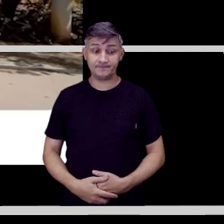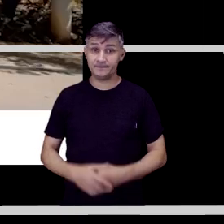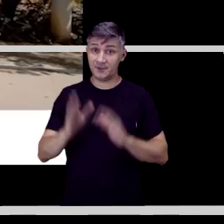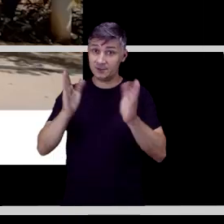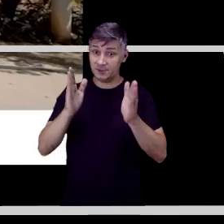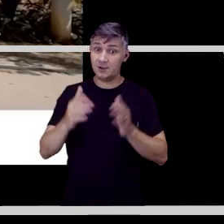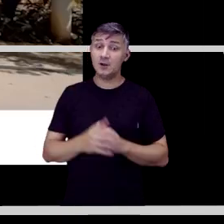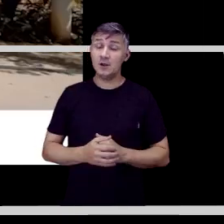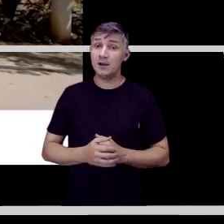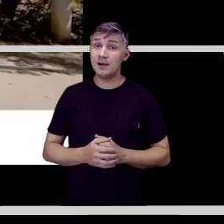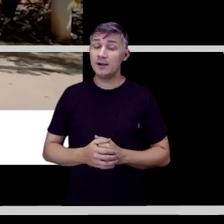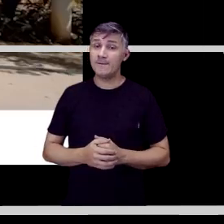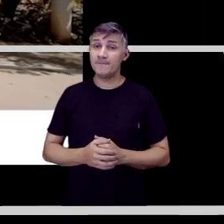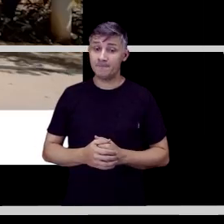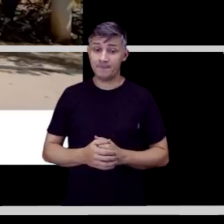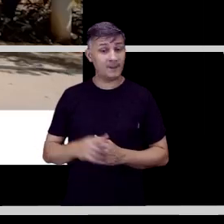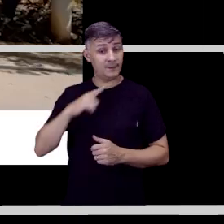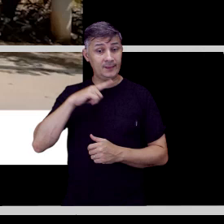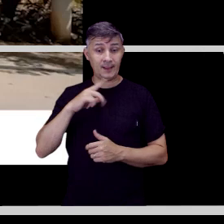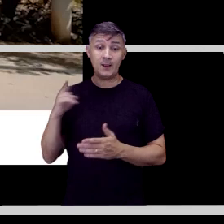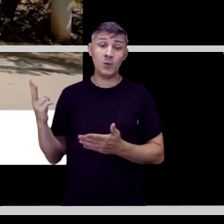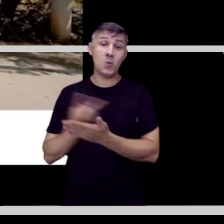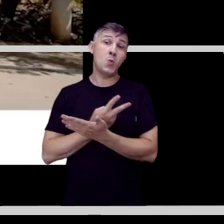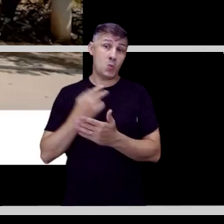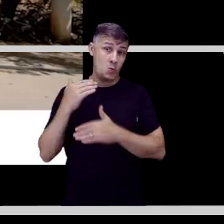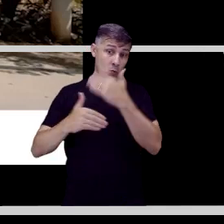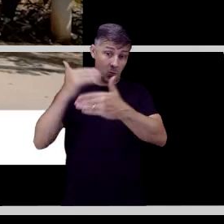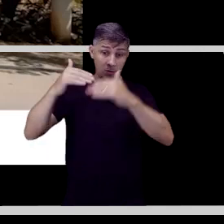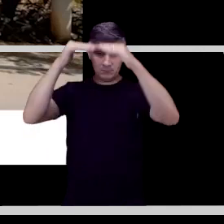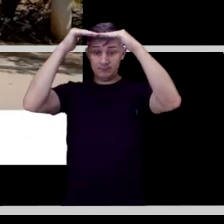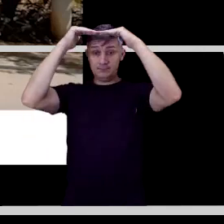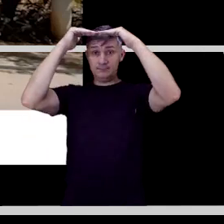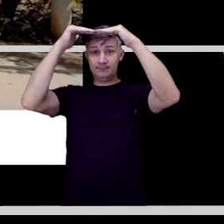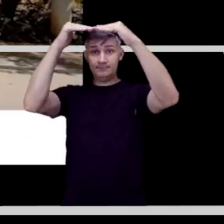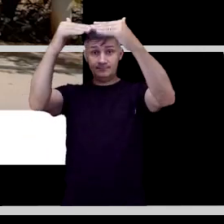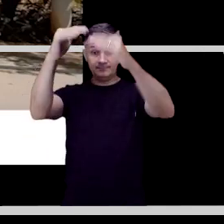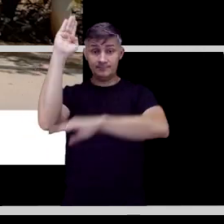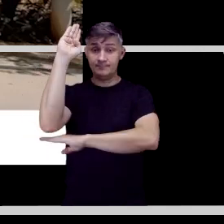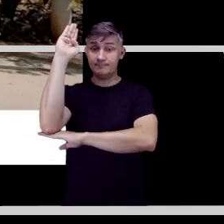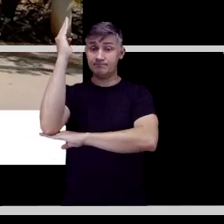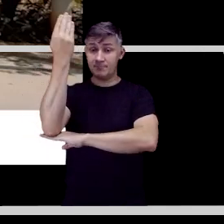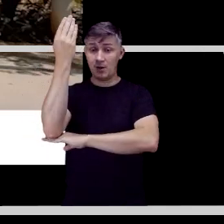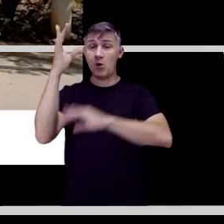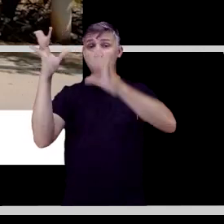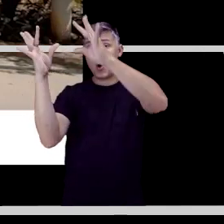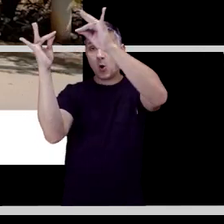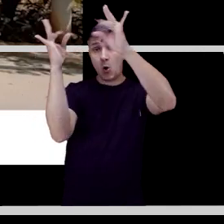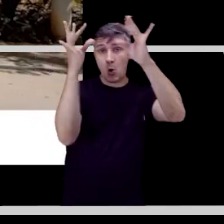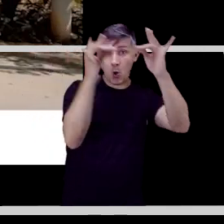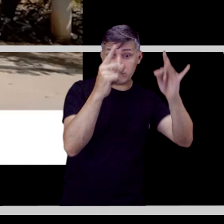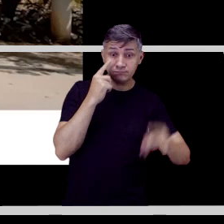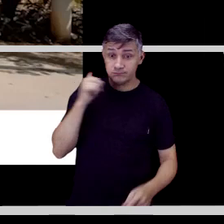Conformando, então, assim, essa situação em que essa cobertura de madeira laminada colada, que é o que